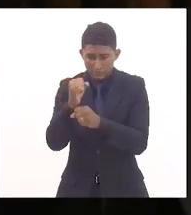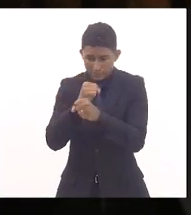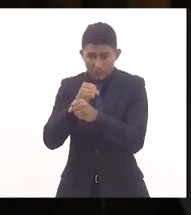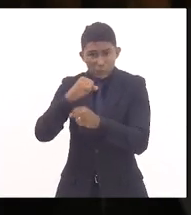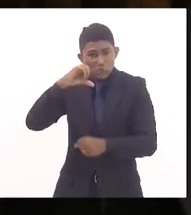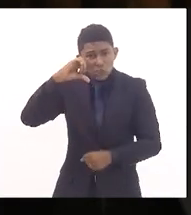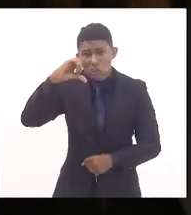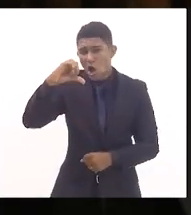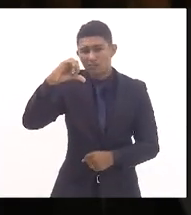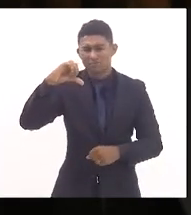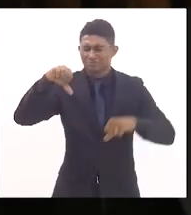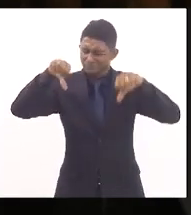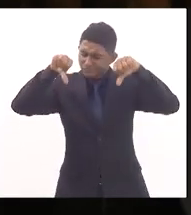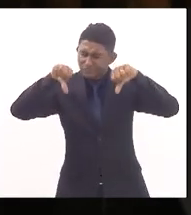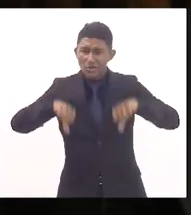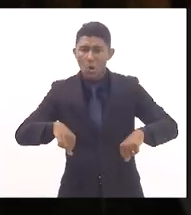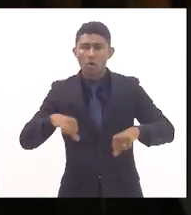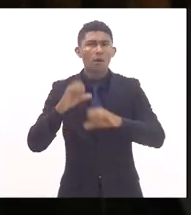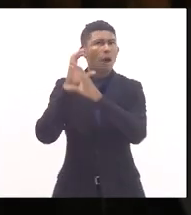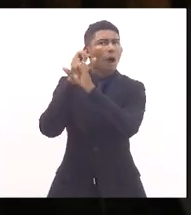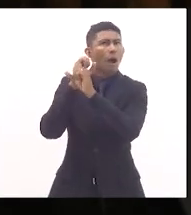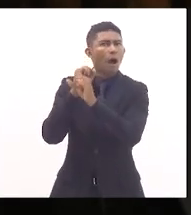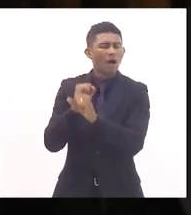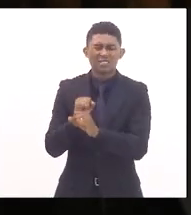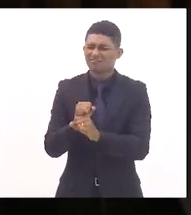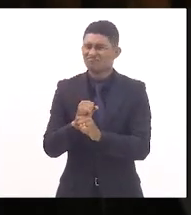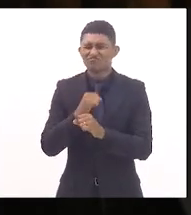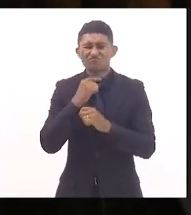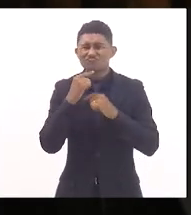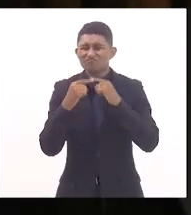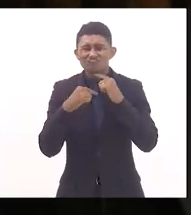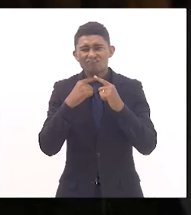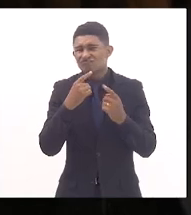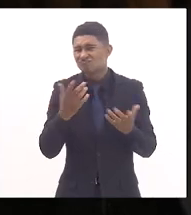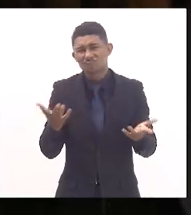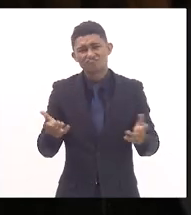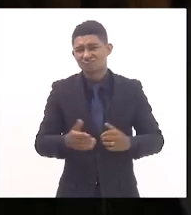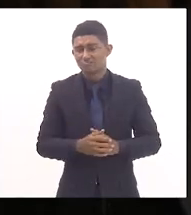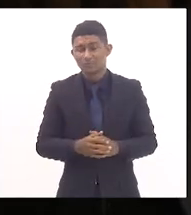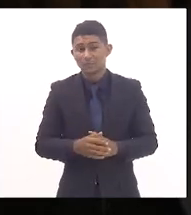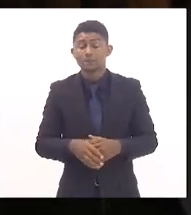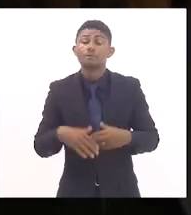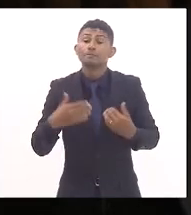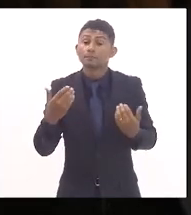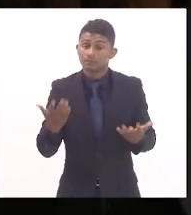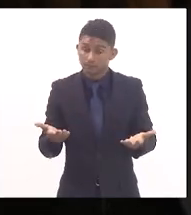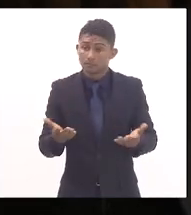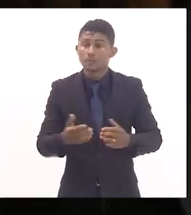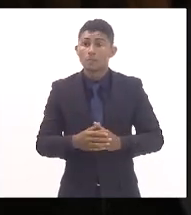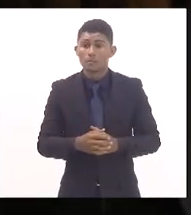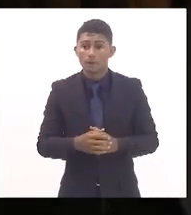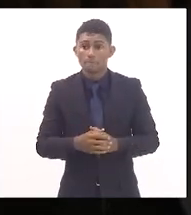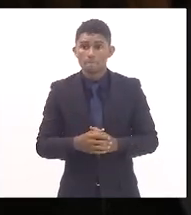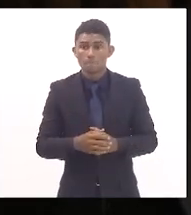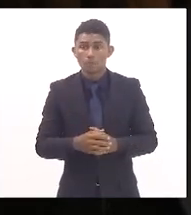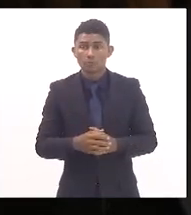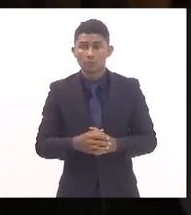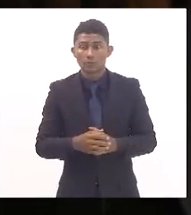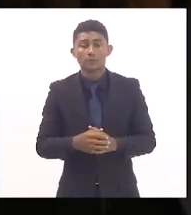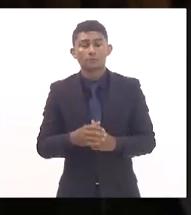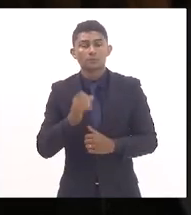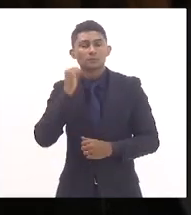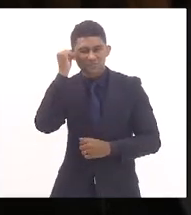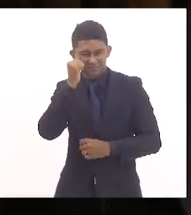mais quando se altera sua base Inicial se eu ver zero dito isso E aí vem um